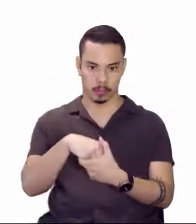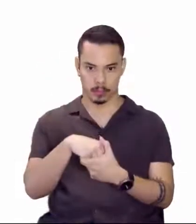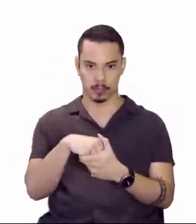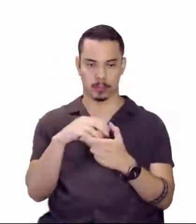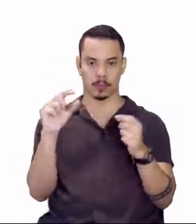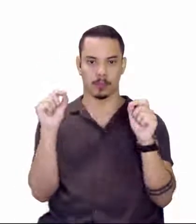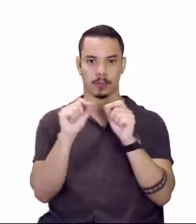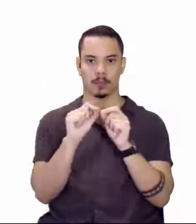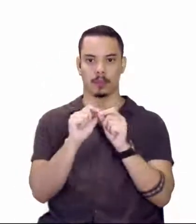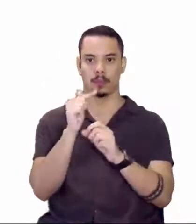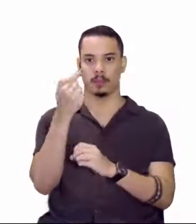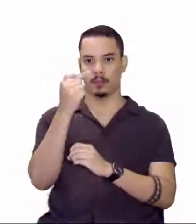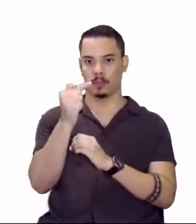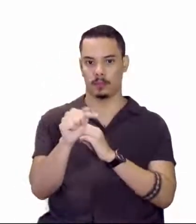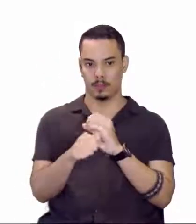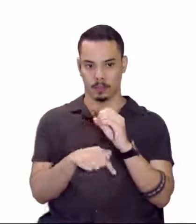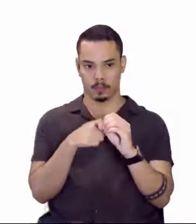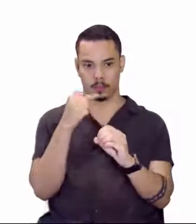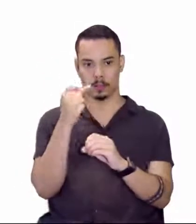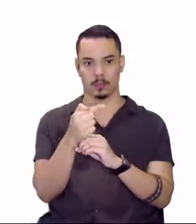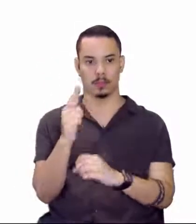desse átomo, ele está no